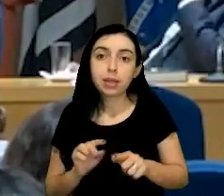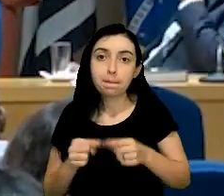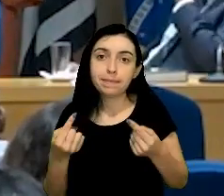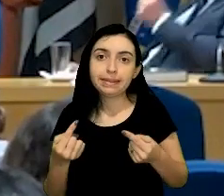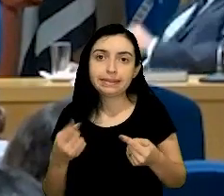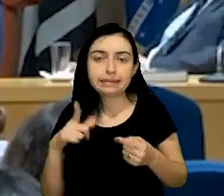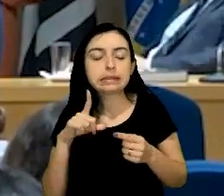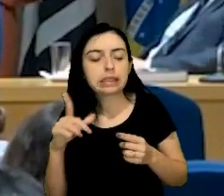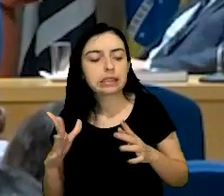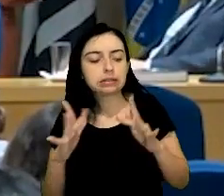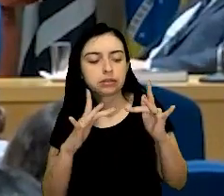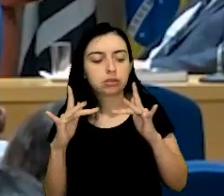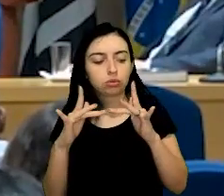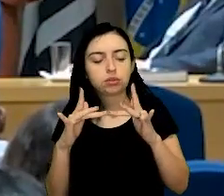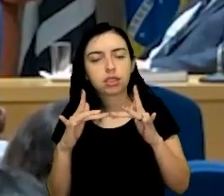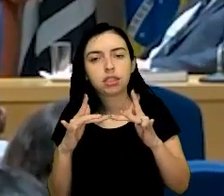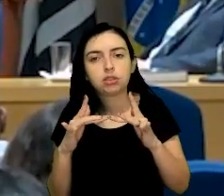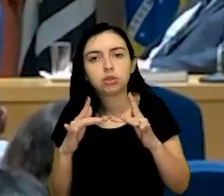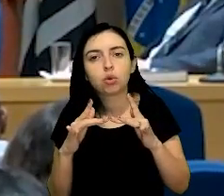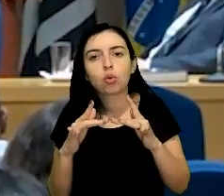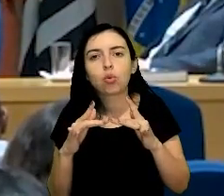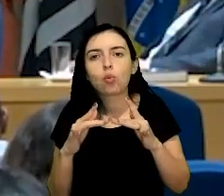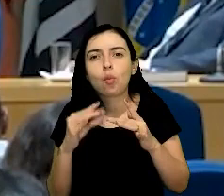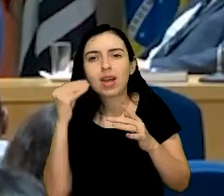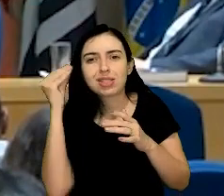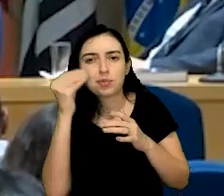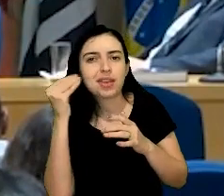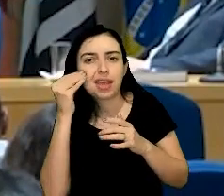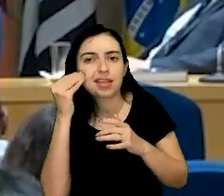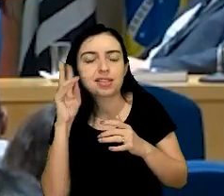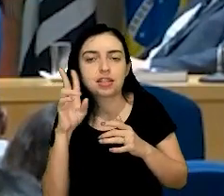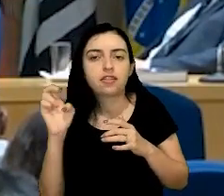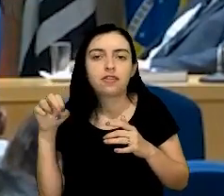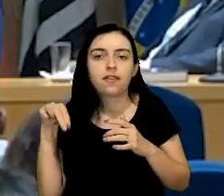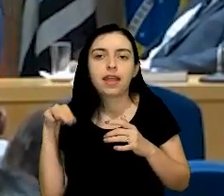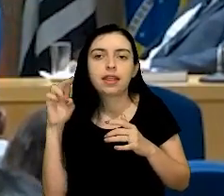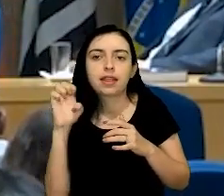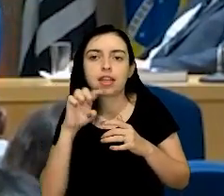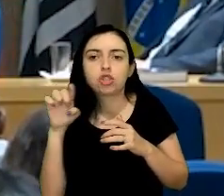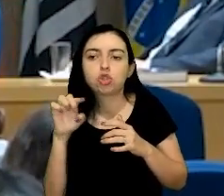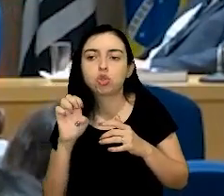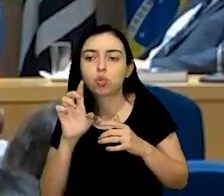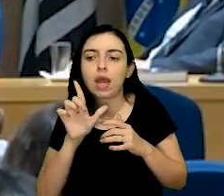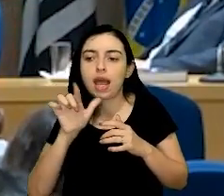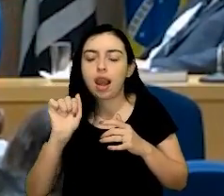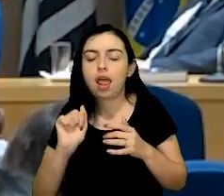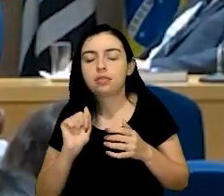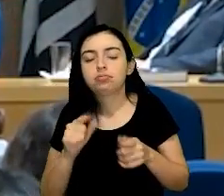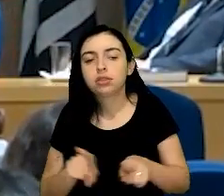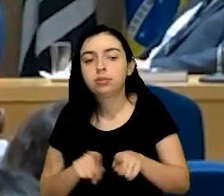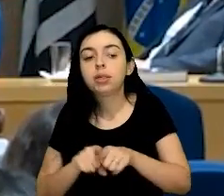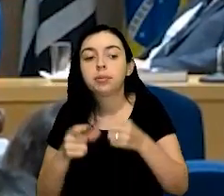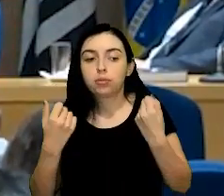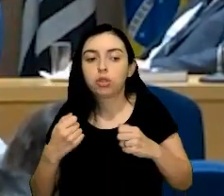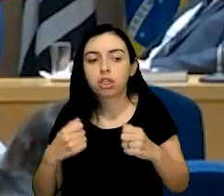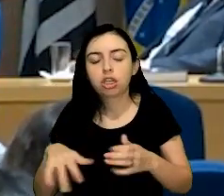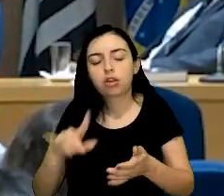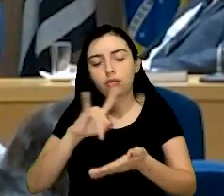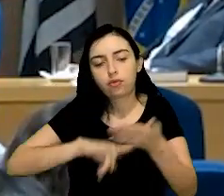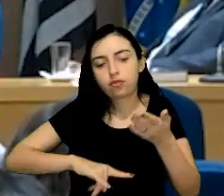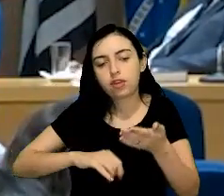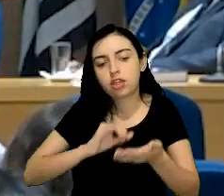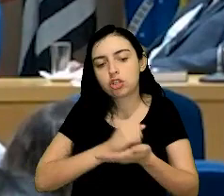questões da Venezuela e também algumas questões, porque os venezuelanos também poderiam ter o visto de residência